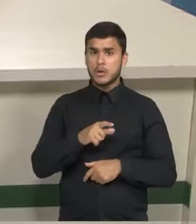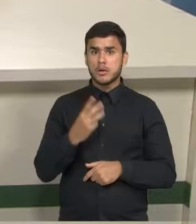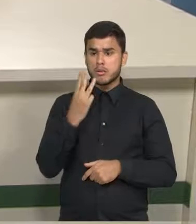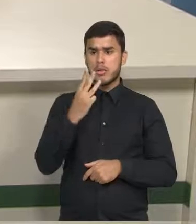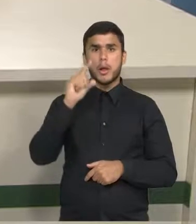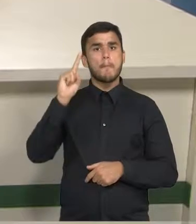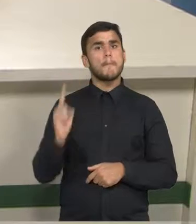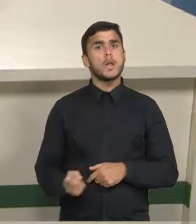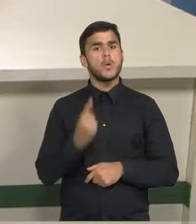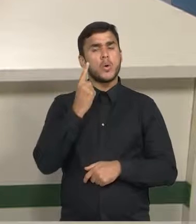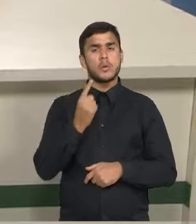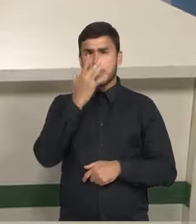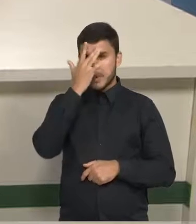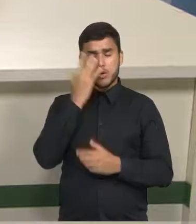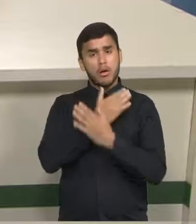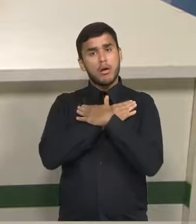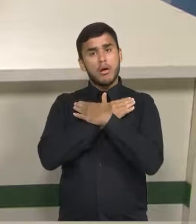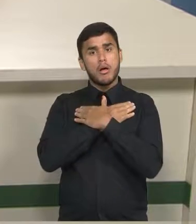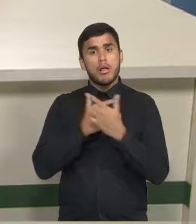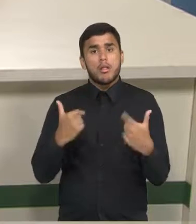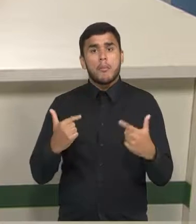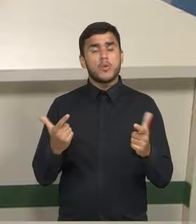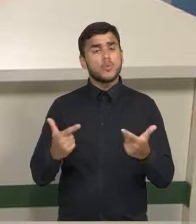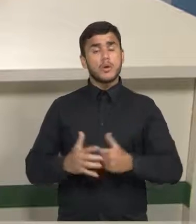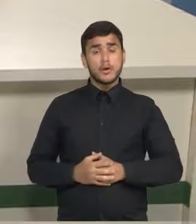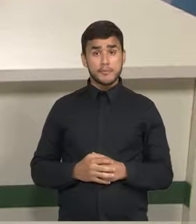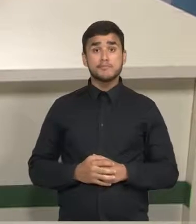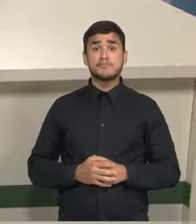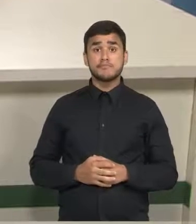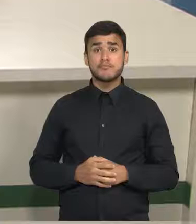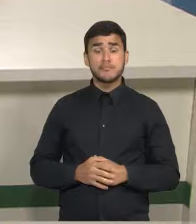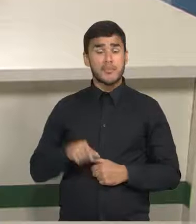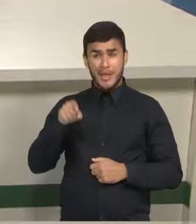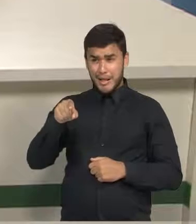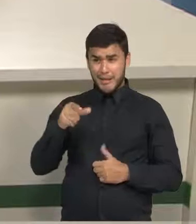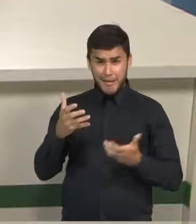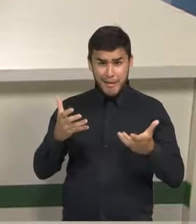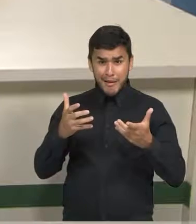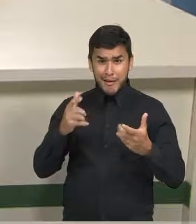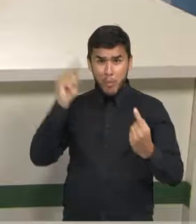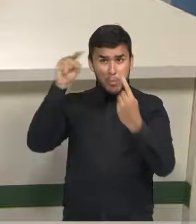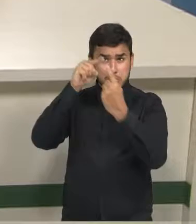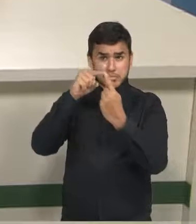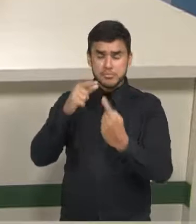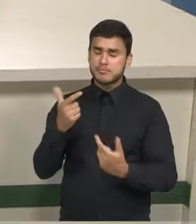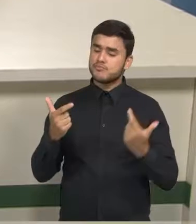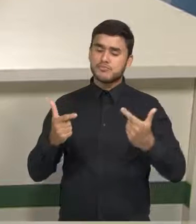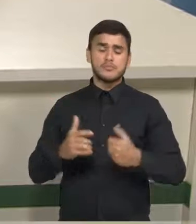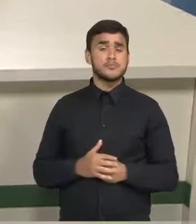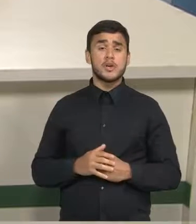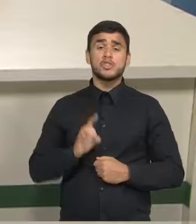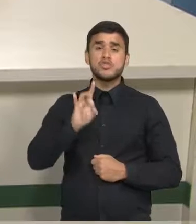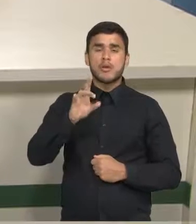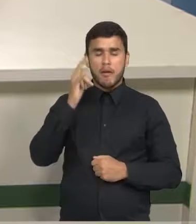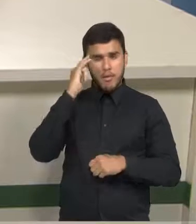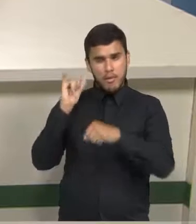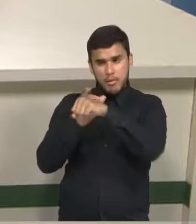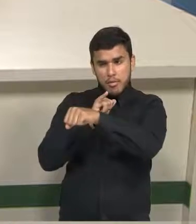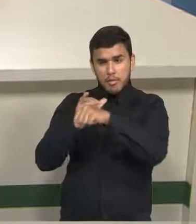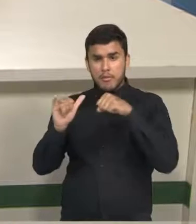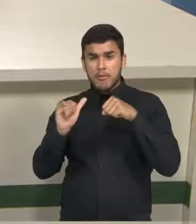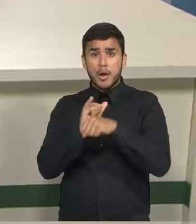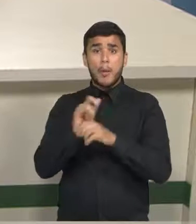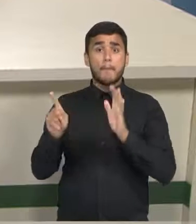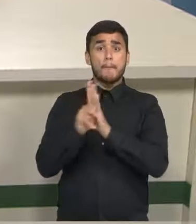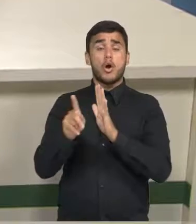3 milhões que estão nesse país hoje. Nada disso, cara. É um mero jogo político para que o senhor Michel